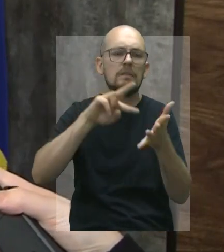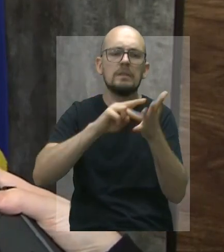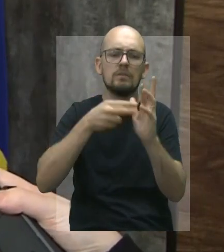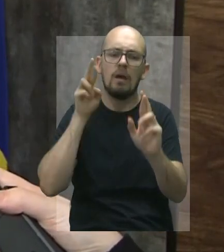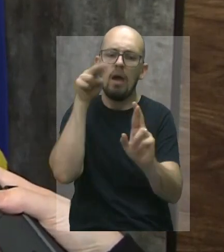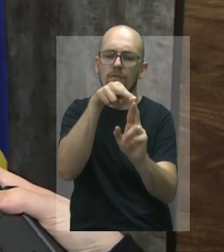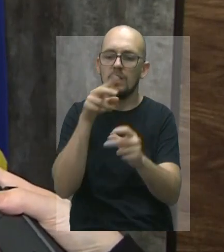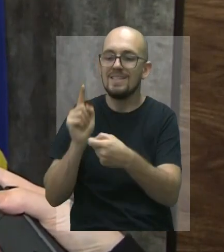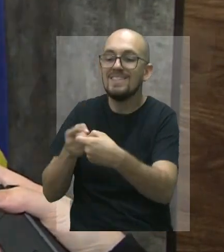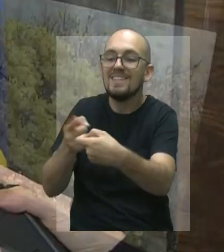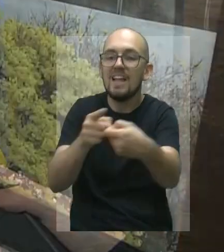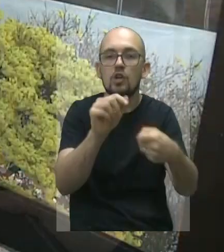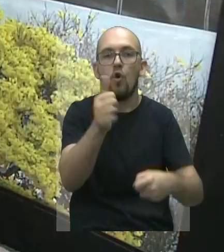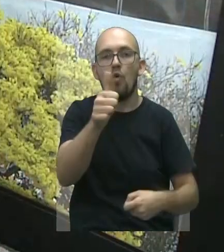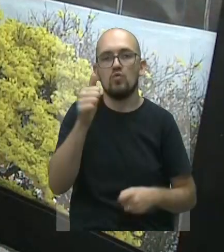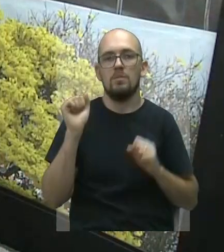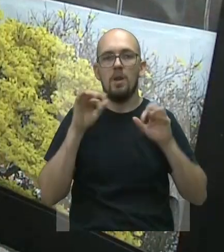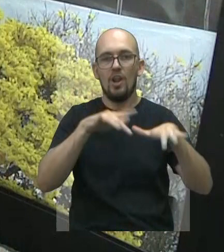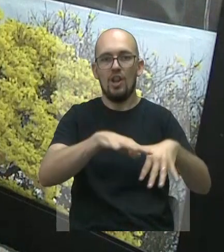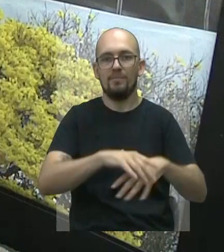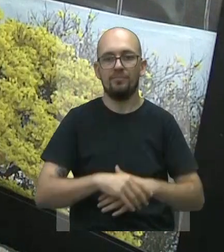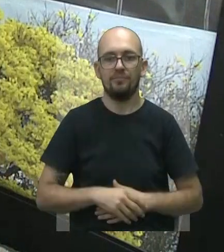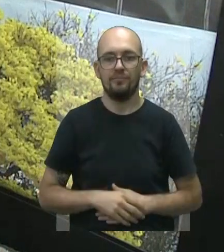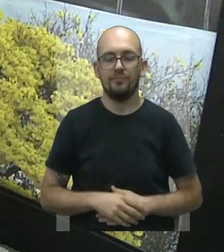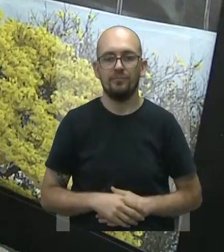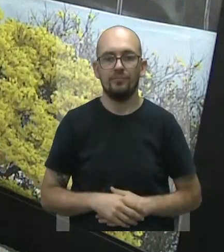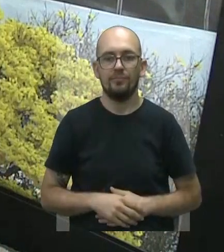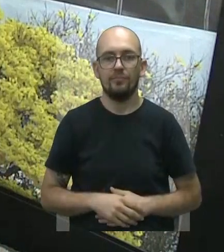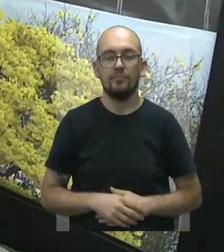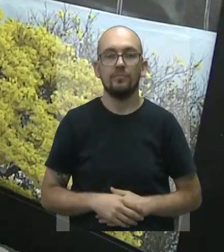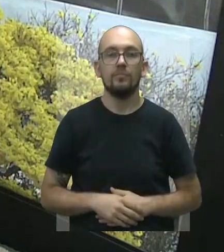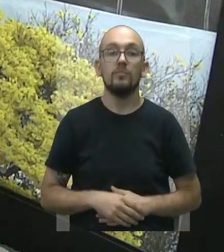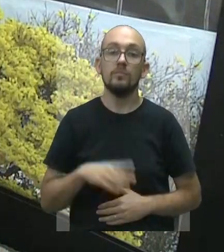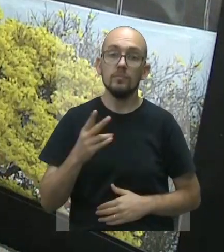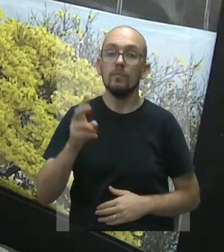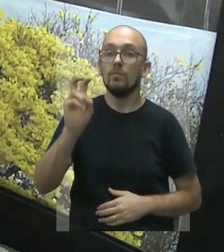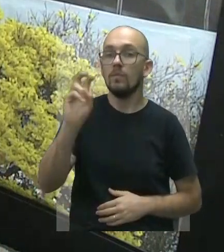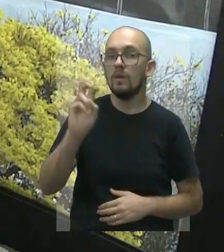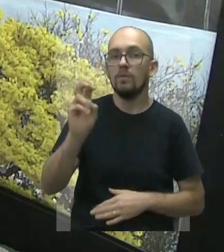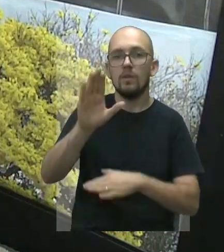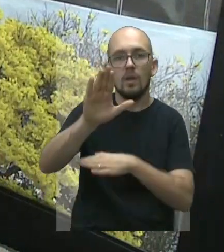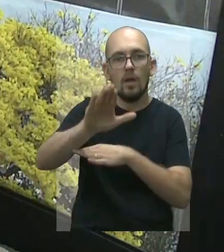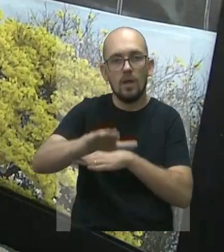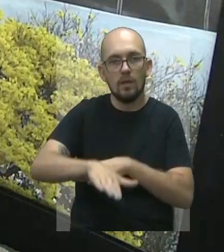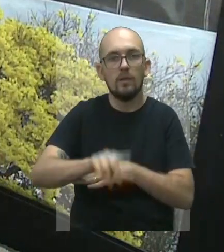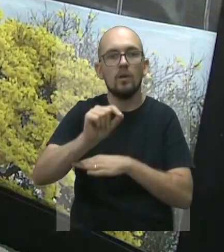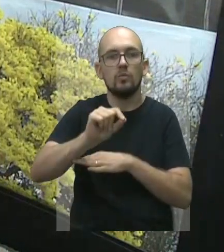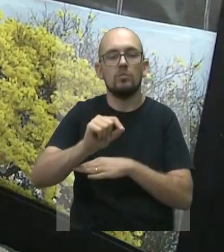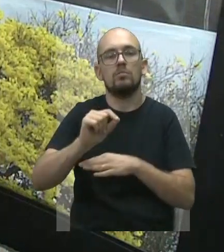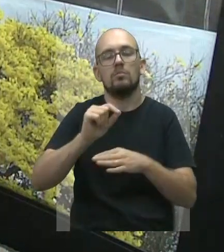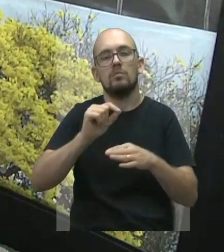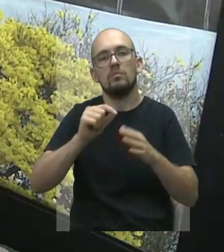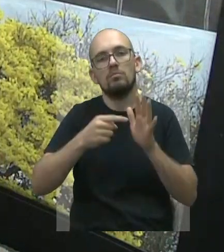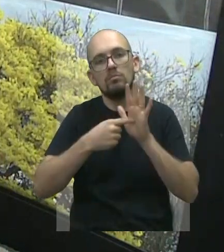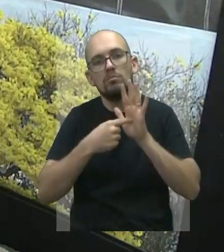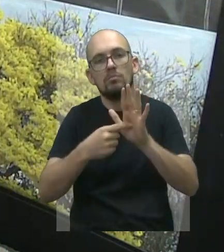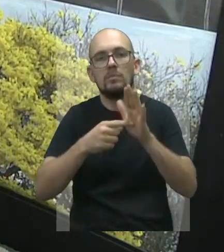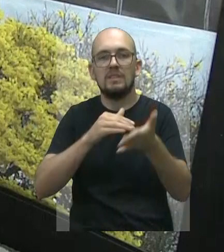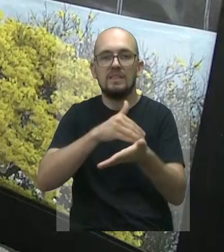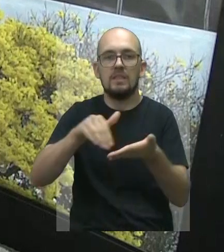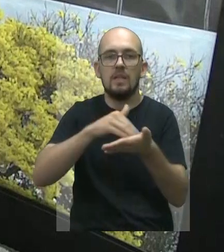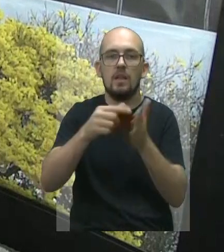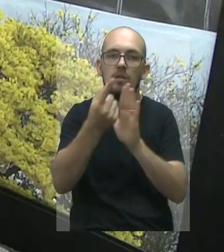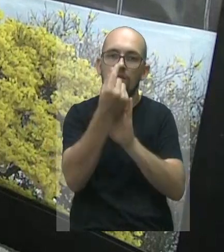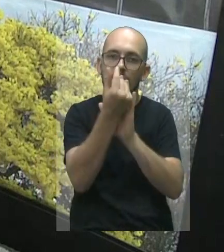e mais 11 cidades da região. E na quinta-feira à tarde foi a vez da Secretaria Municipal de Economia e Finanças